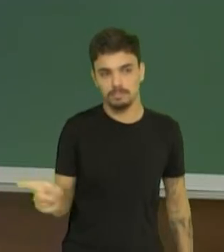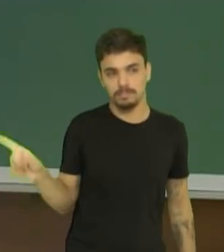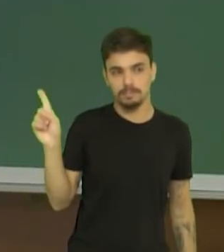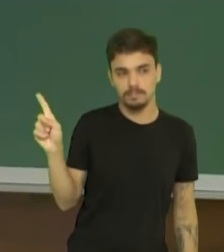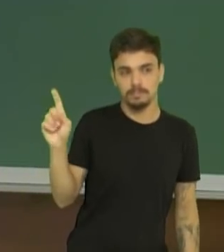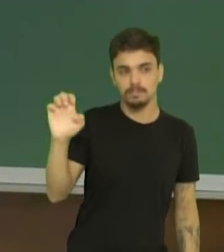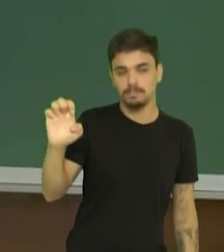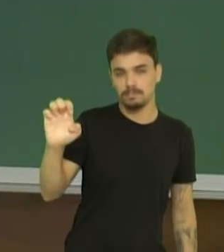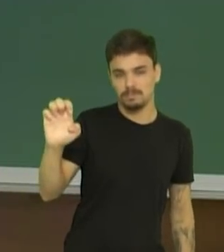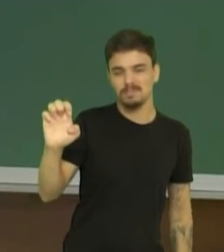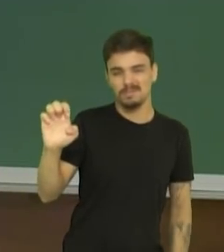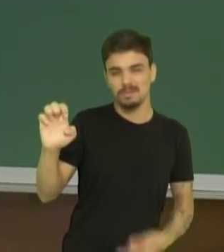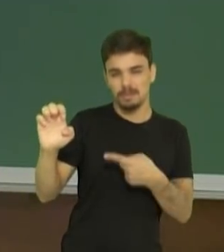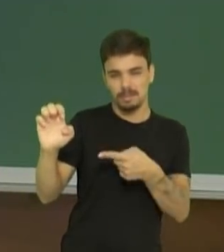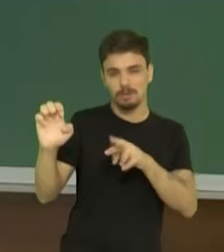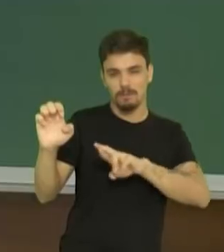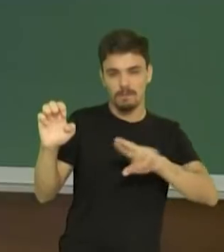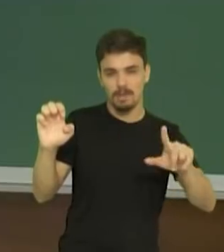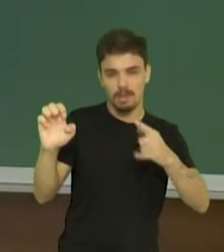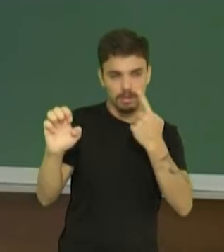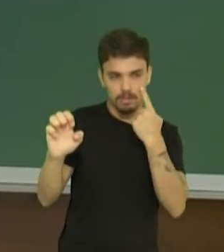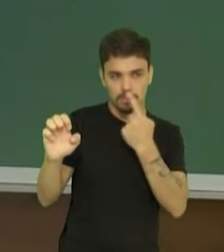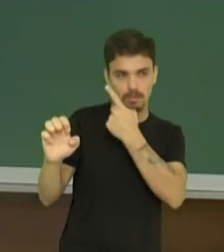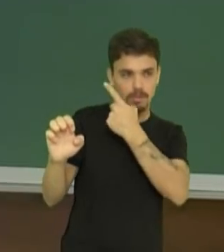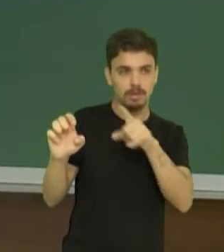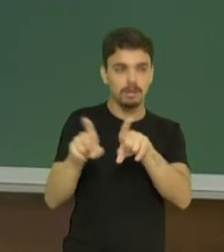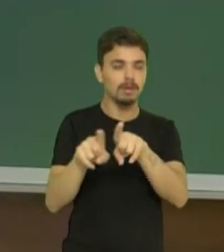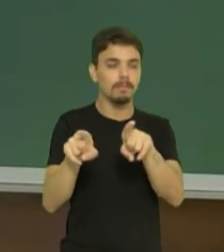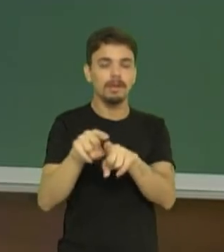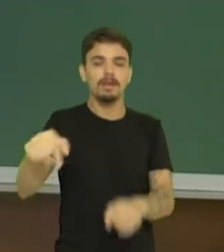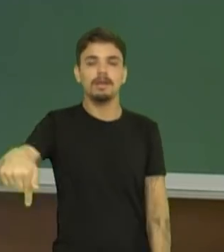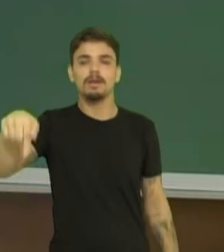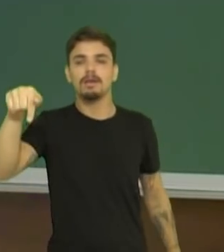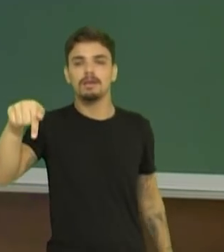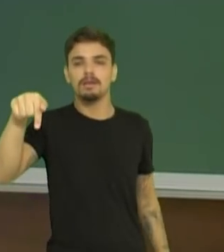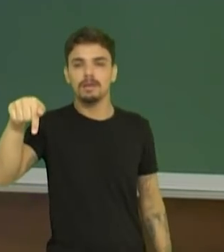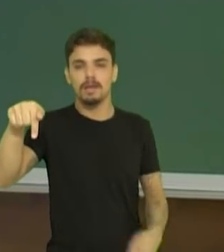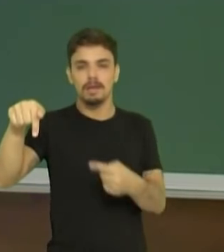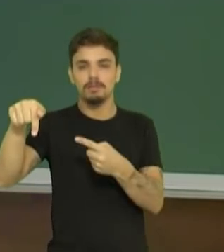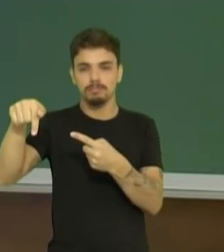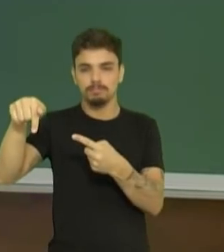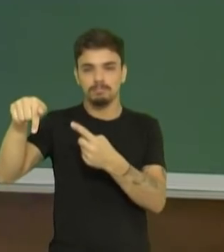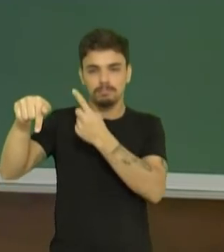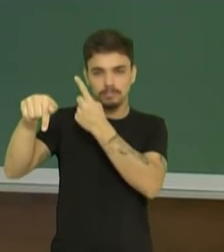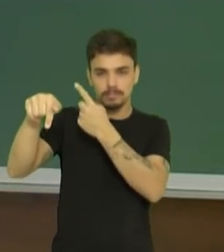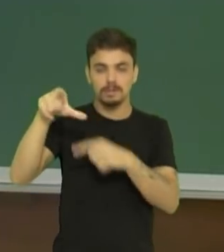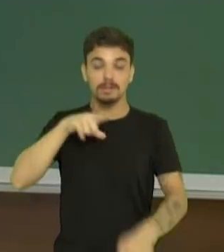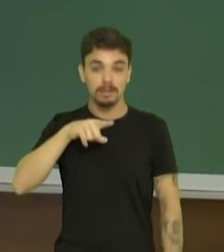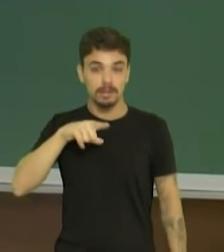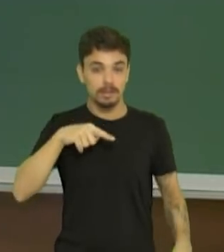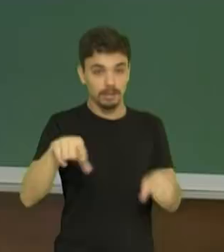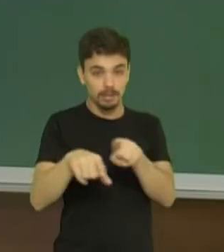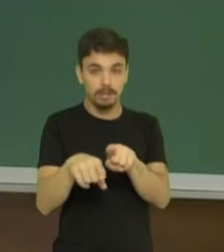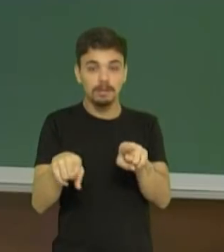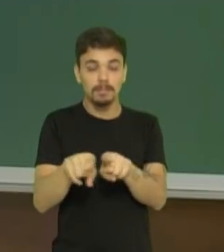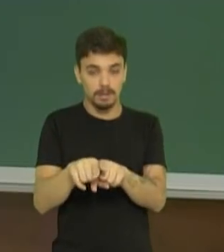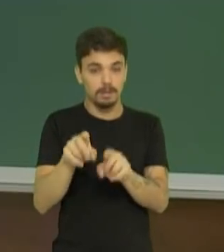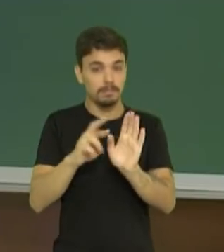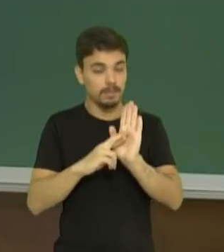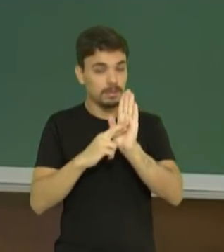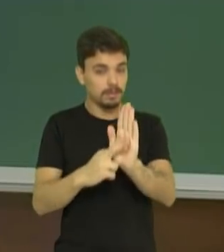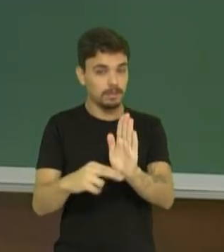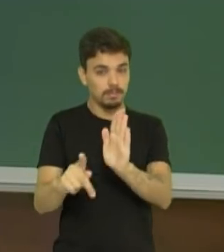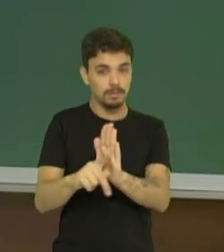ezinho diferenciado, e a letra Q, que é a letra que representa o conjunto dos números